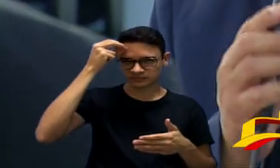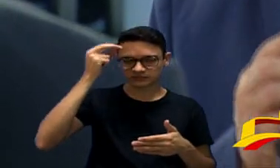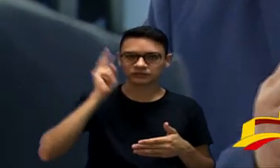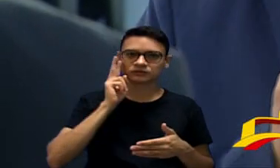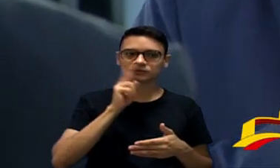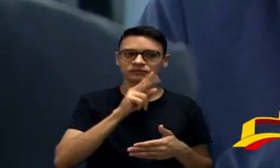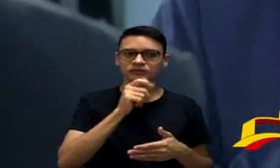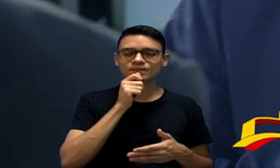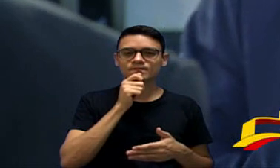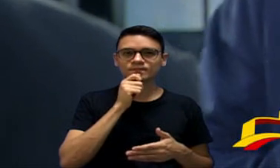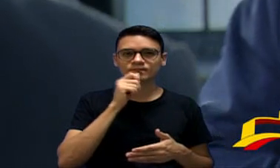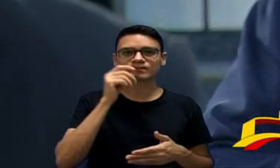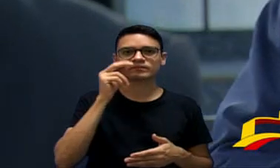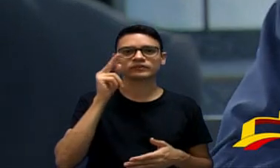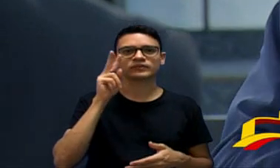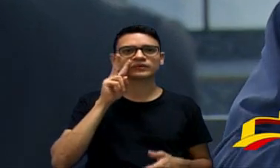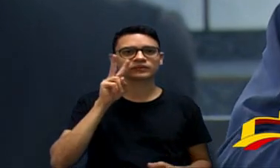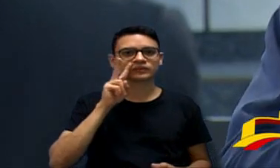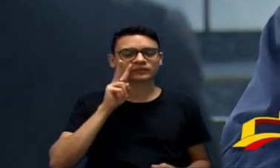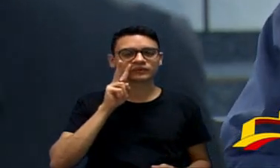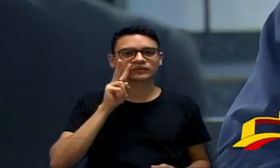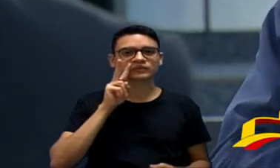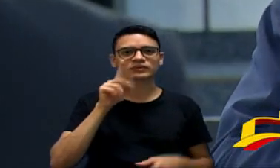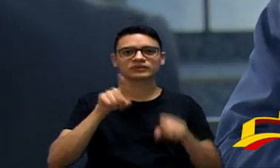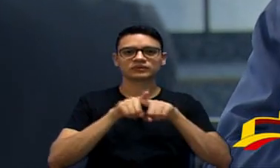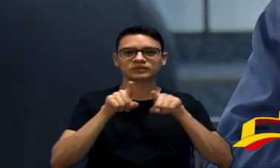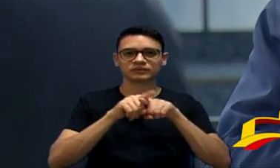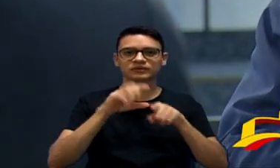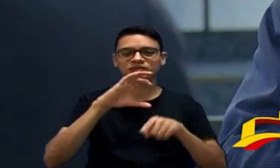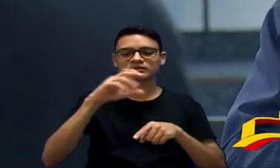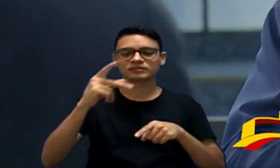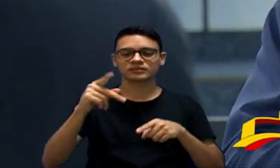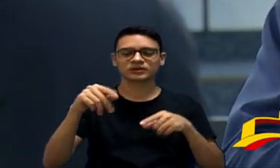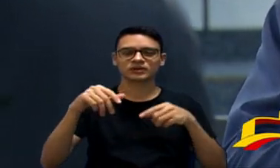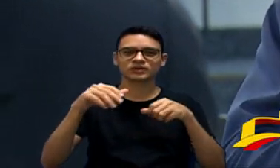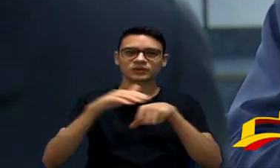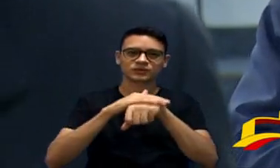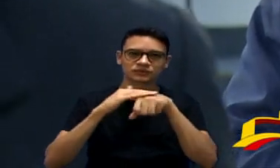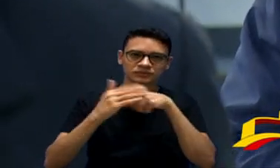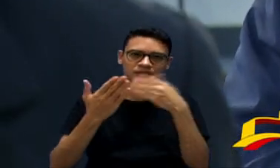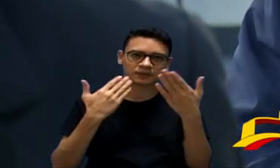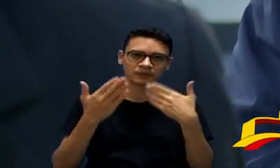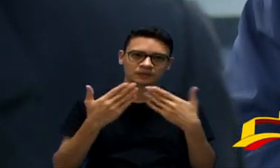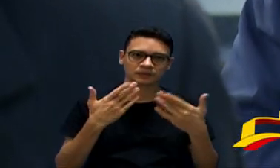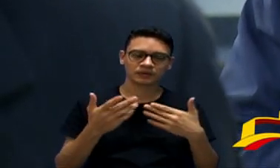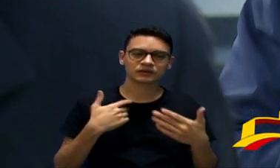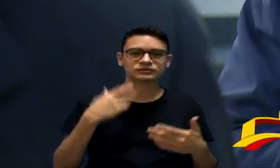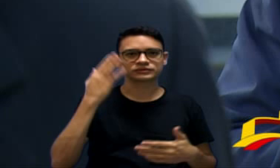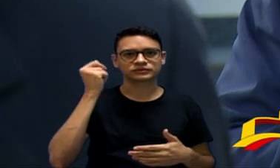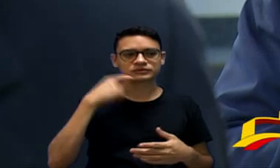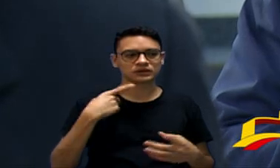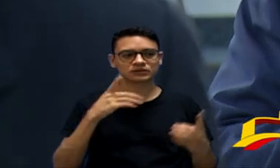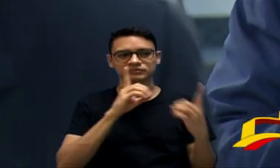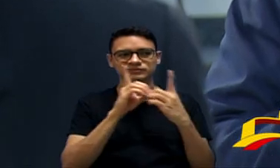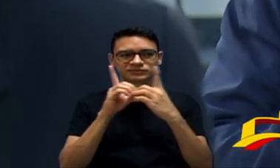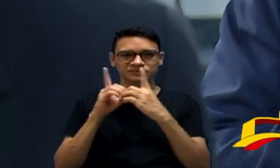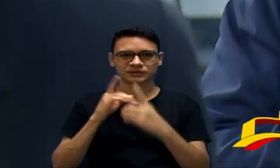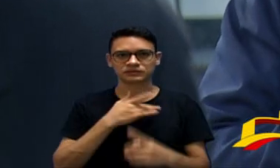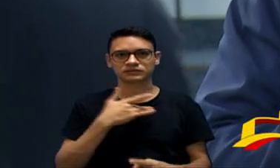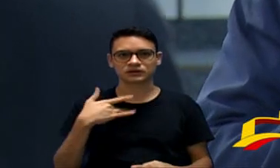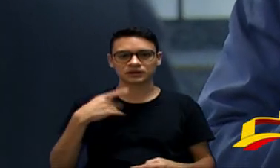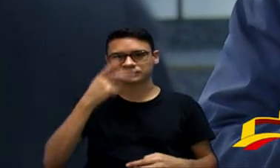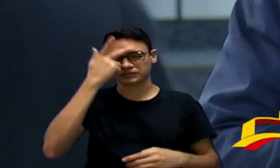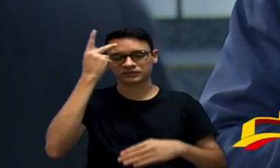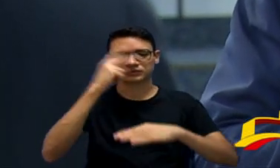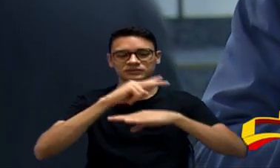do Vitão e do pastor Cristiano. Realmente, a gente sabe que tem um atendimento aí na área da saúde, que atende aos